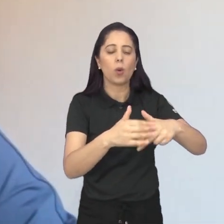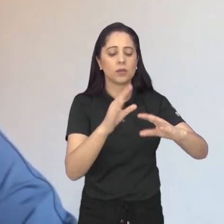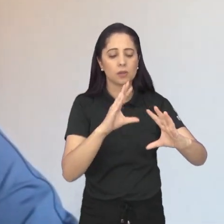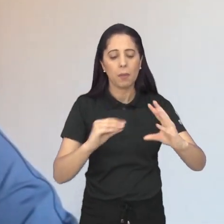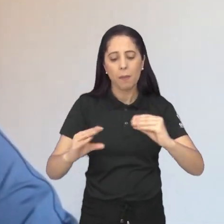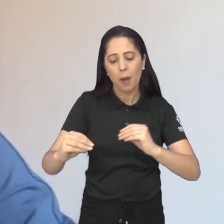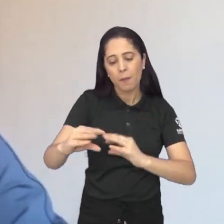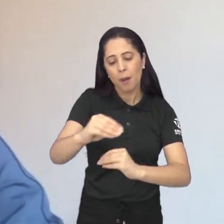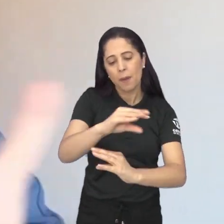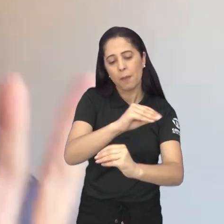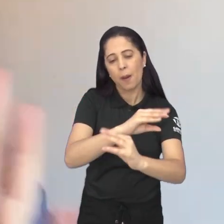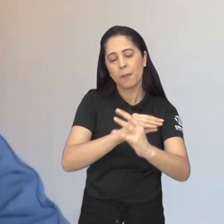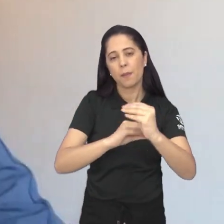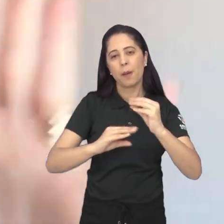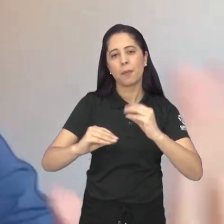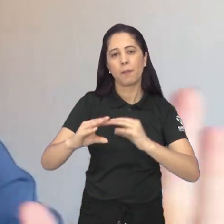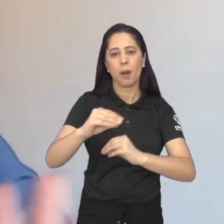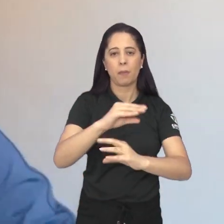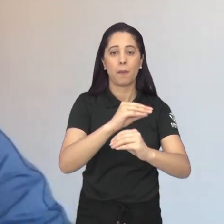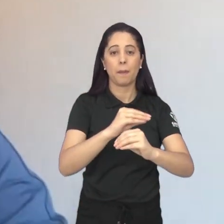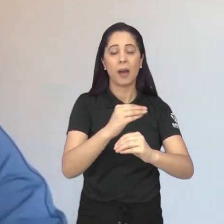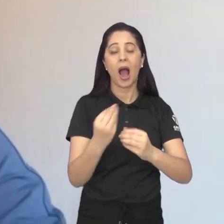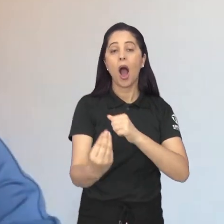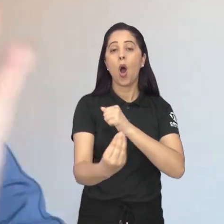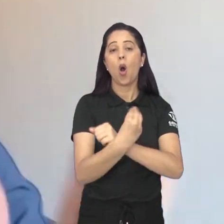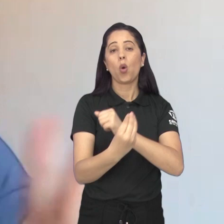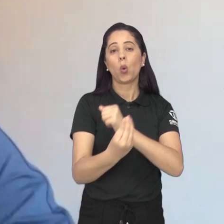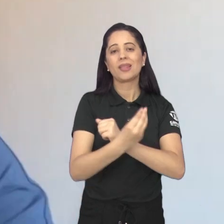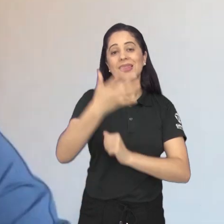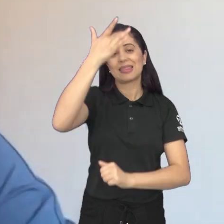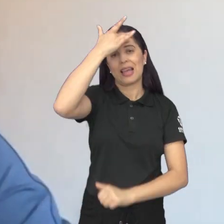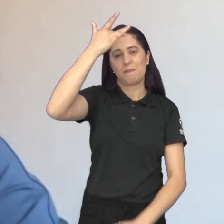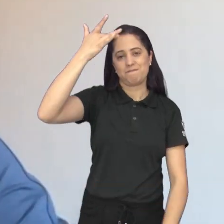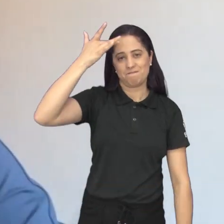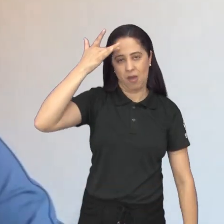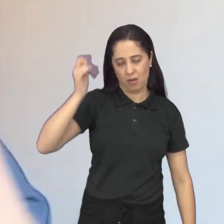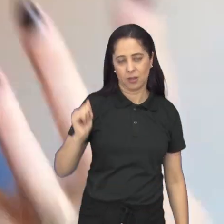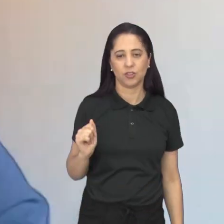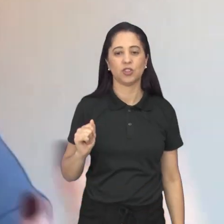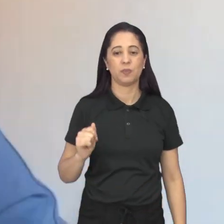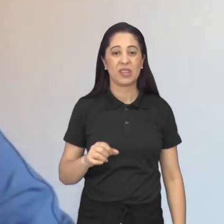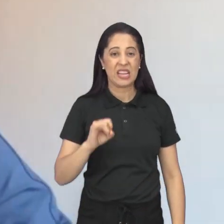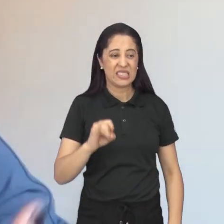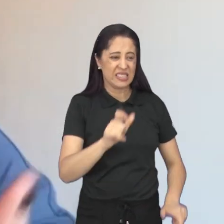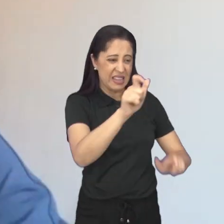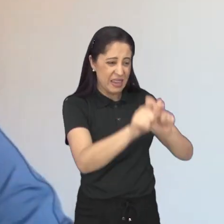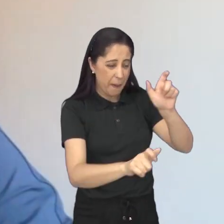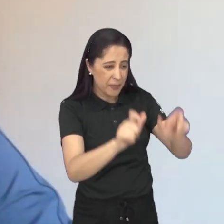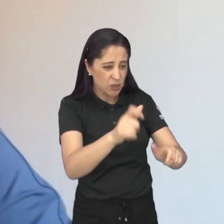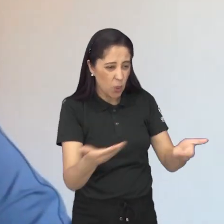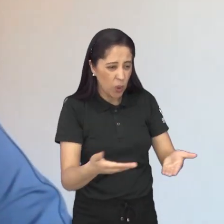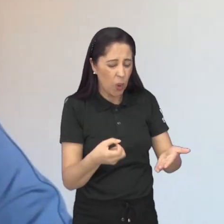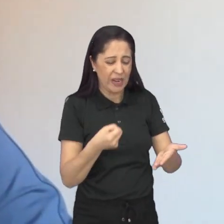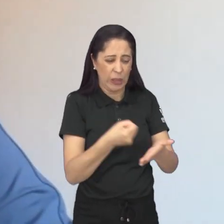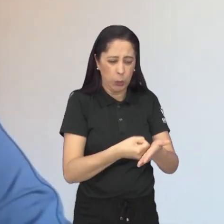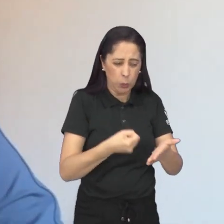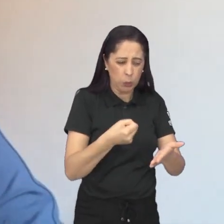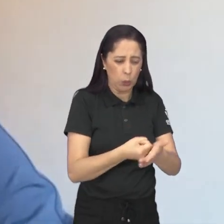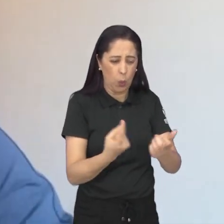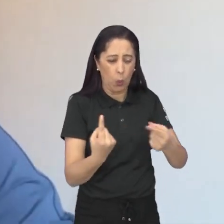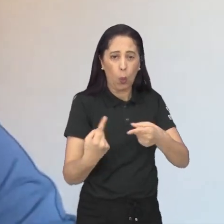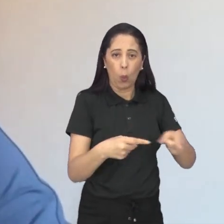saúde emocional. Então, acho que esses 3 serviços são muito fundamentais, que alguém que hoje esteja enfrentando um